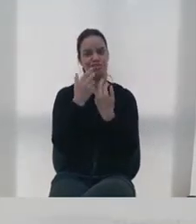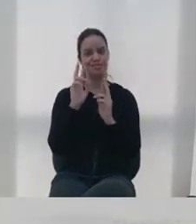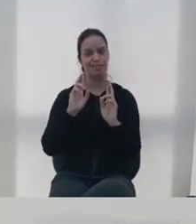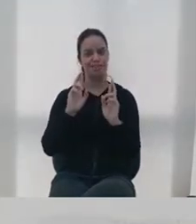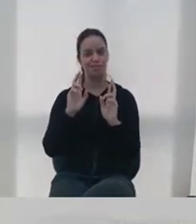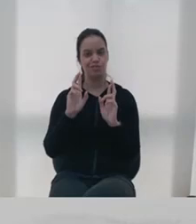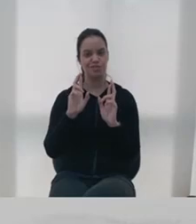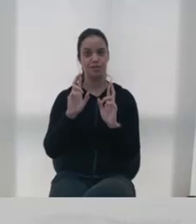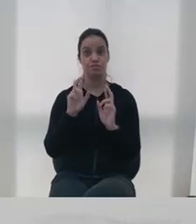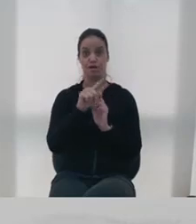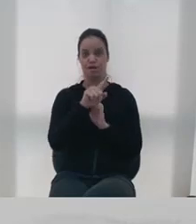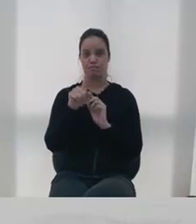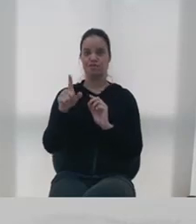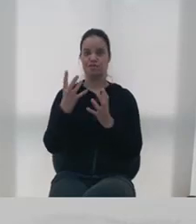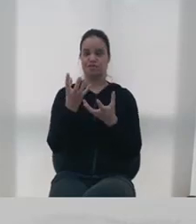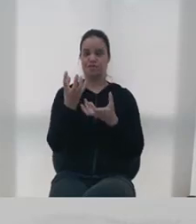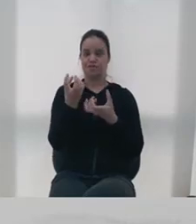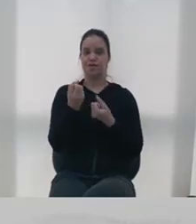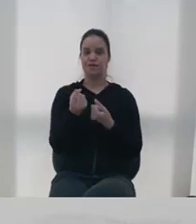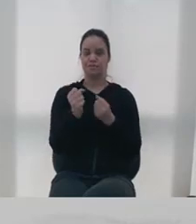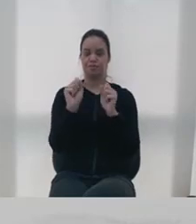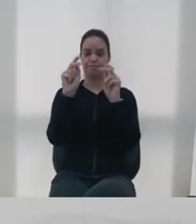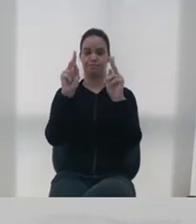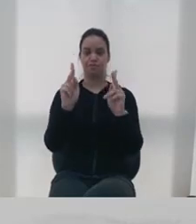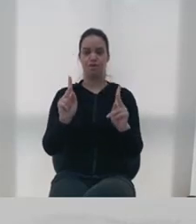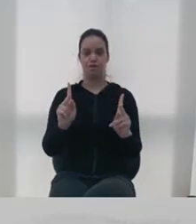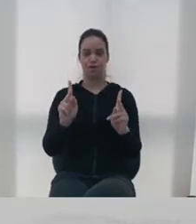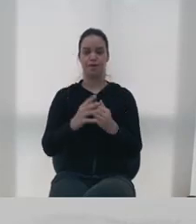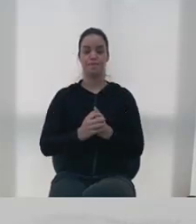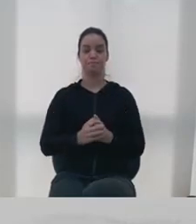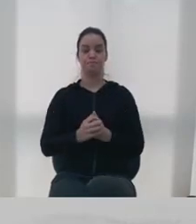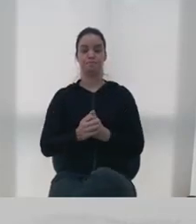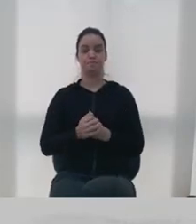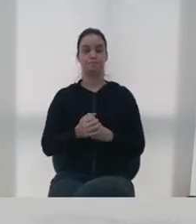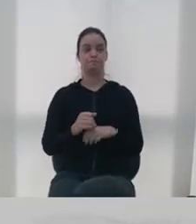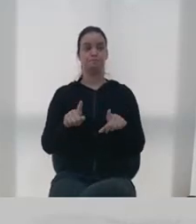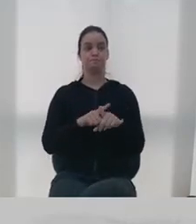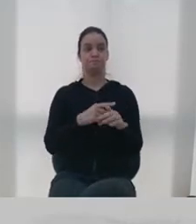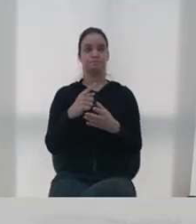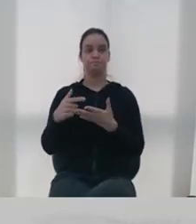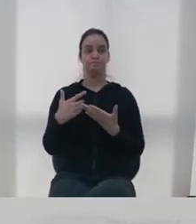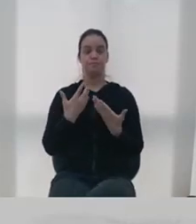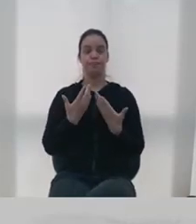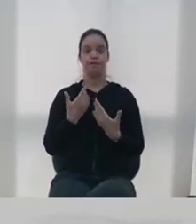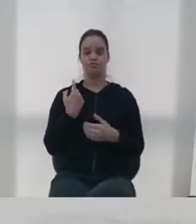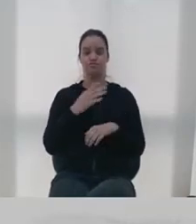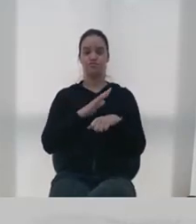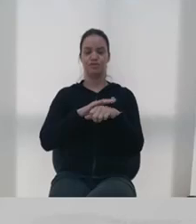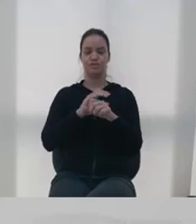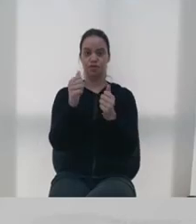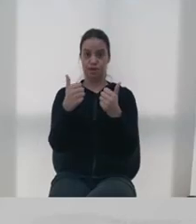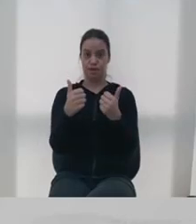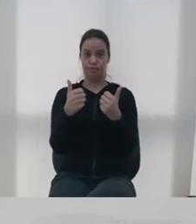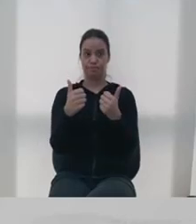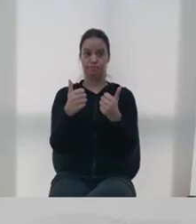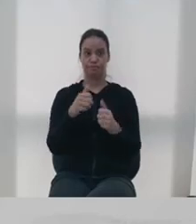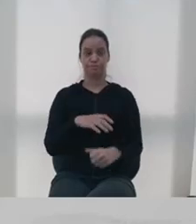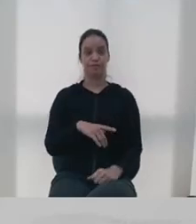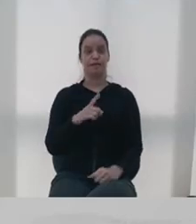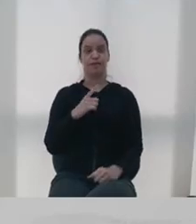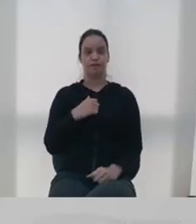anteriormente na minha fala, com relação aos servidores e às servidoras e à organização daquilo que fazemos. Certamente fica